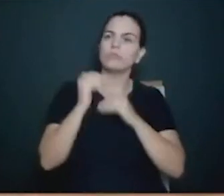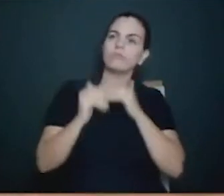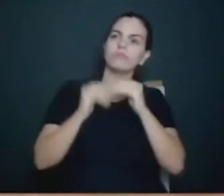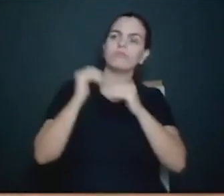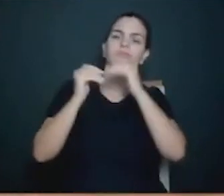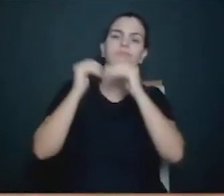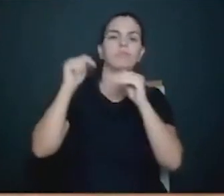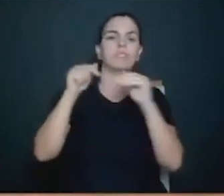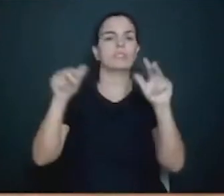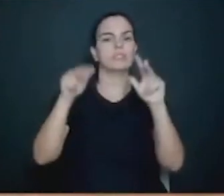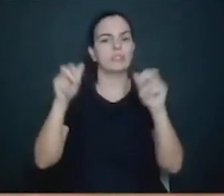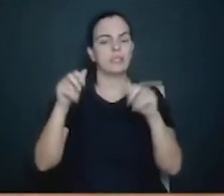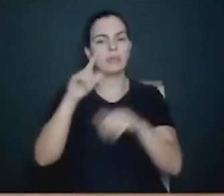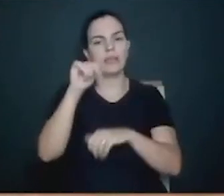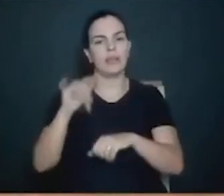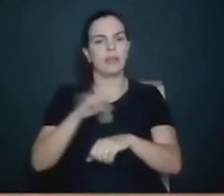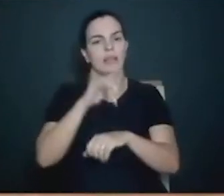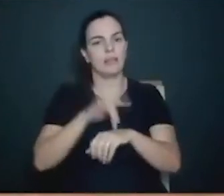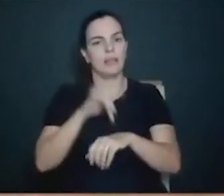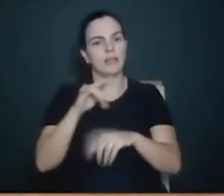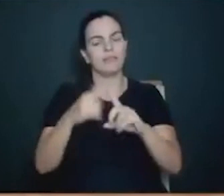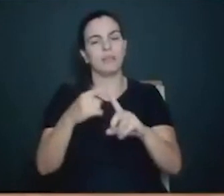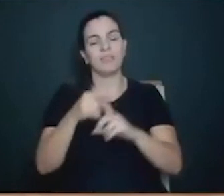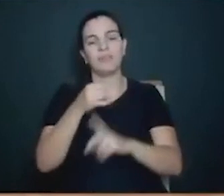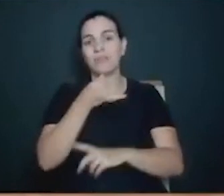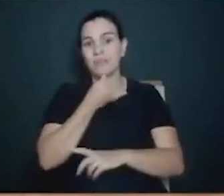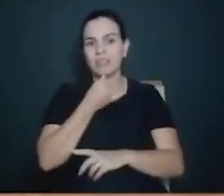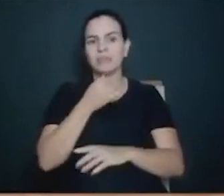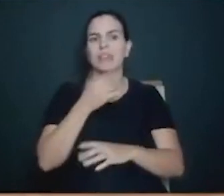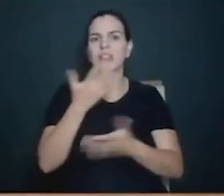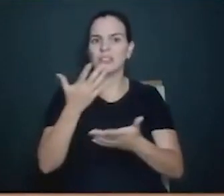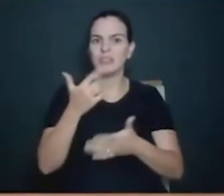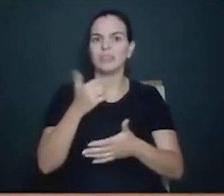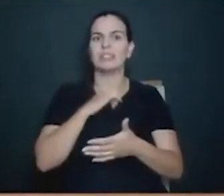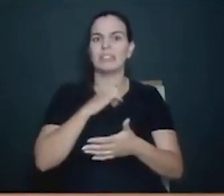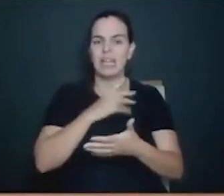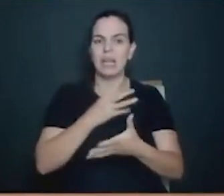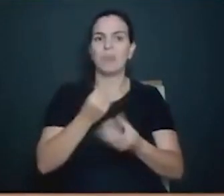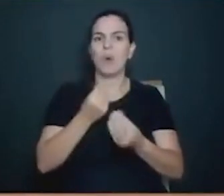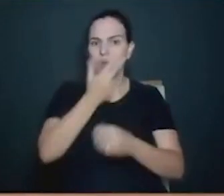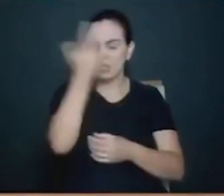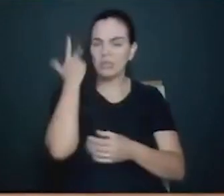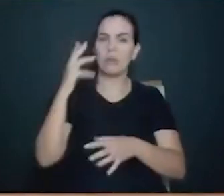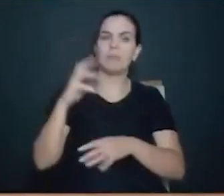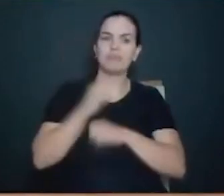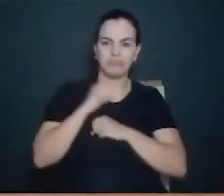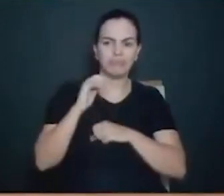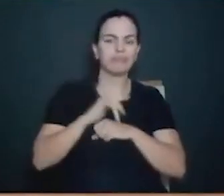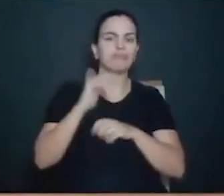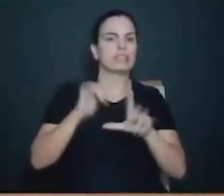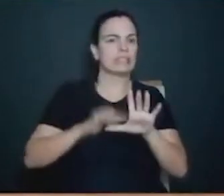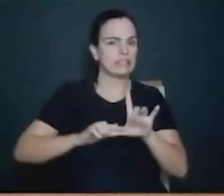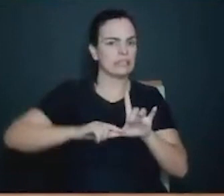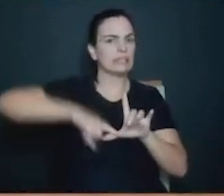da dengue, porque, infelizmente, os casos são muitos. Então, a gente tá, já protocolou essa sugestão, vai conversar com a secretária